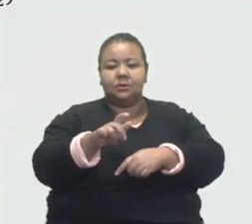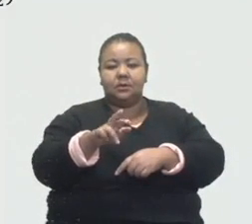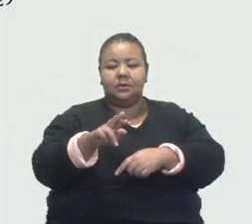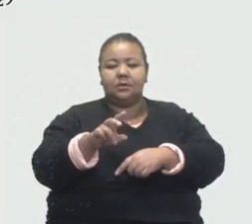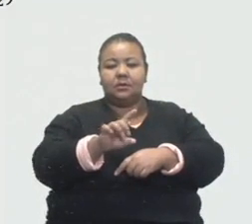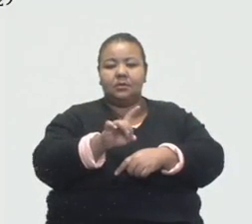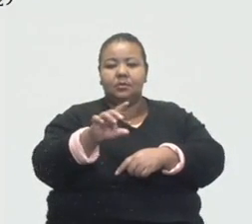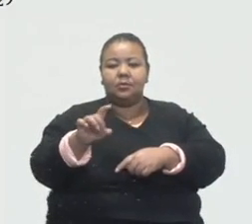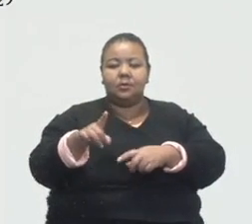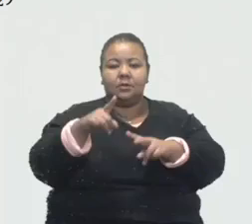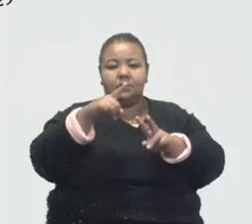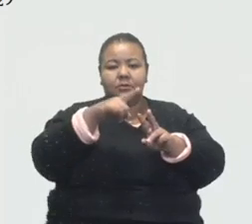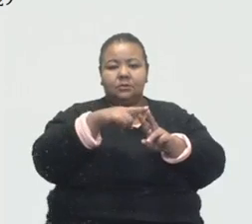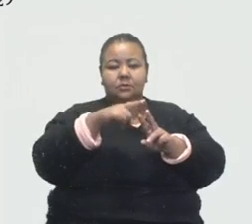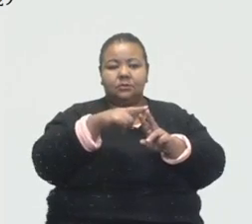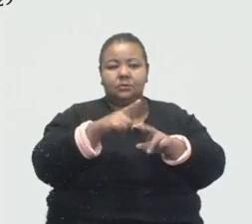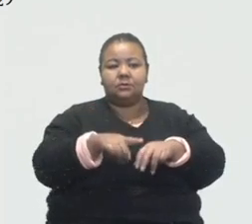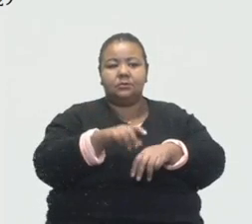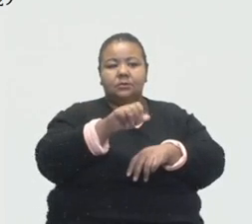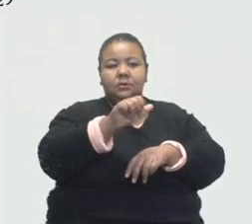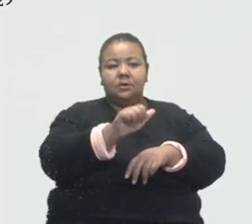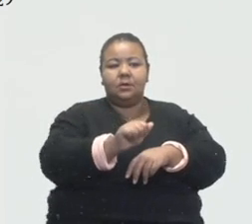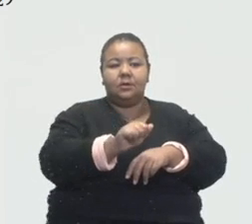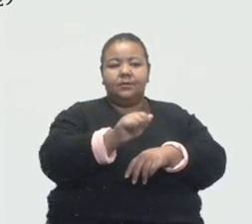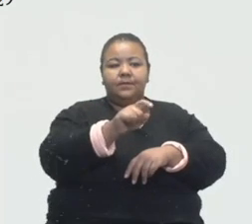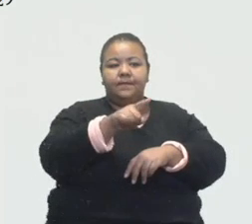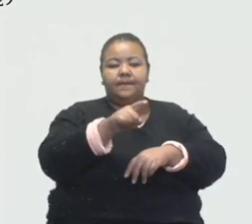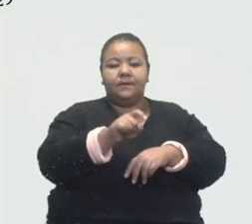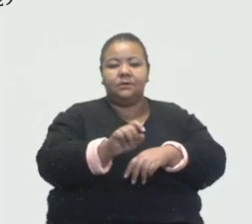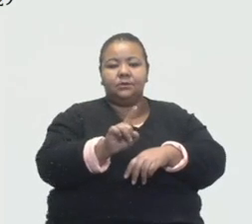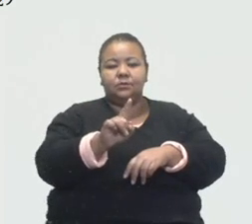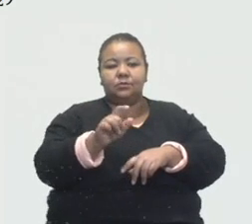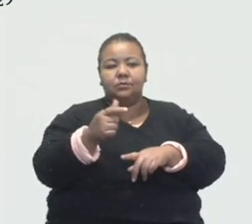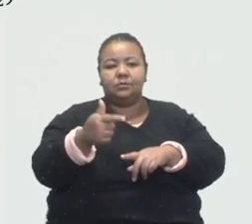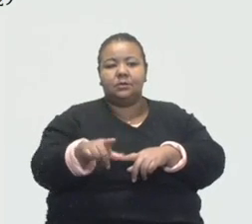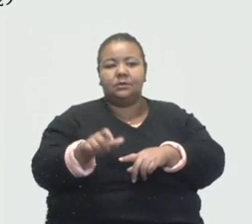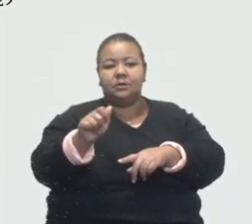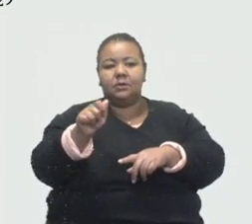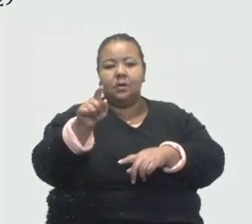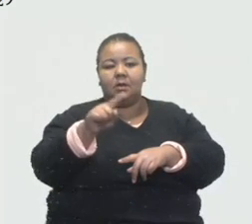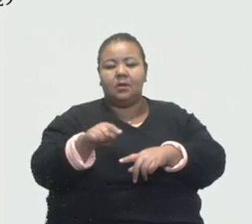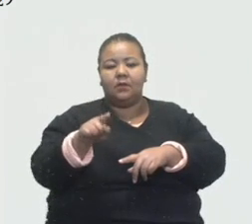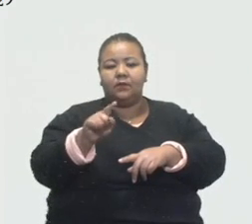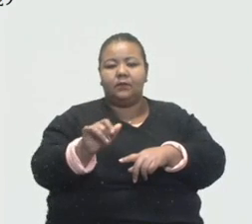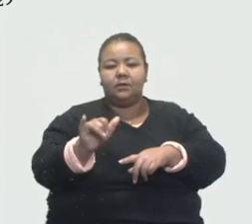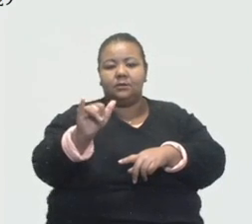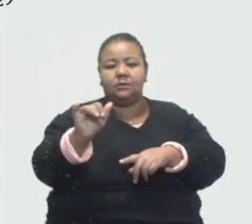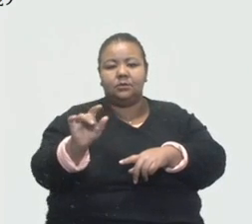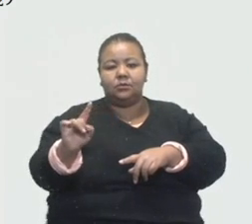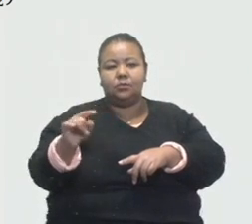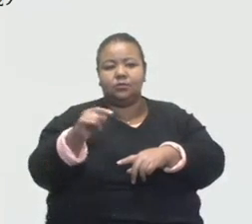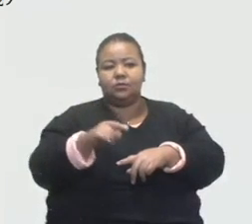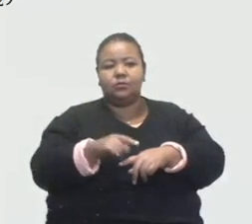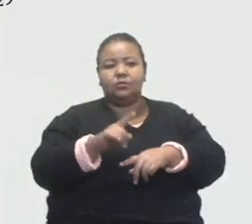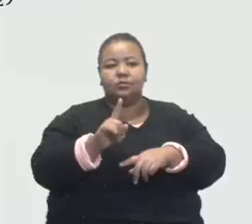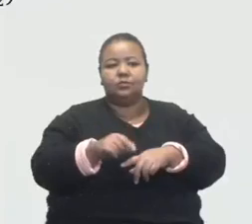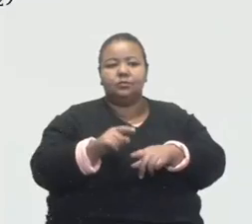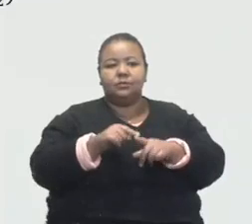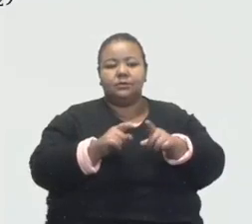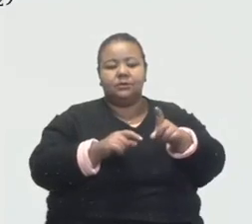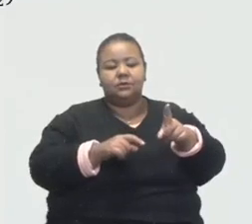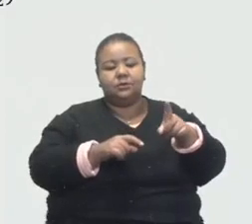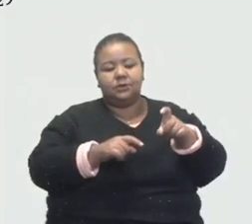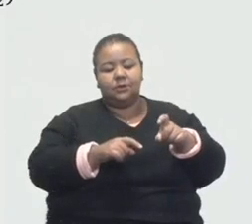já de modo direto, temos a alfa x1, alfa y1. esse valor aqui corresponde ao meu